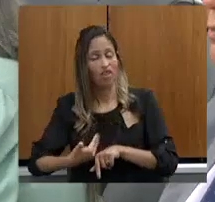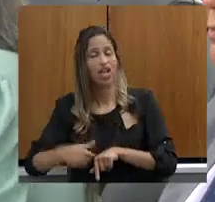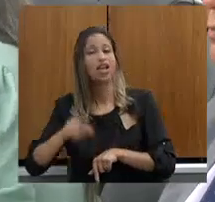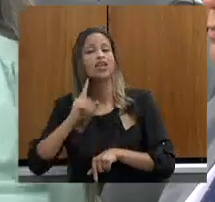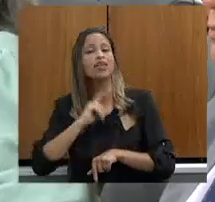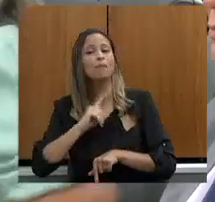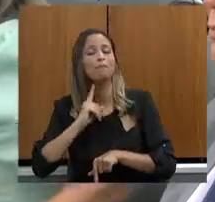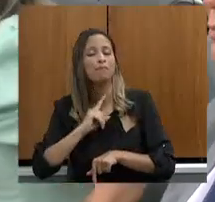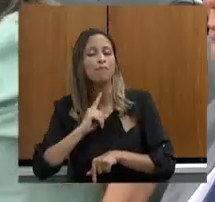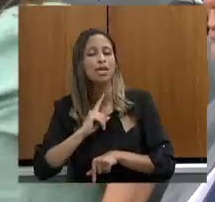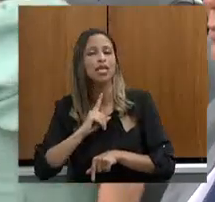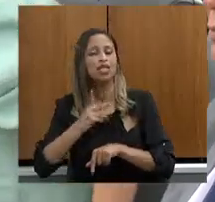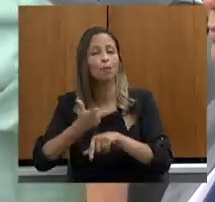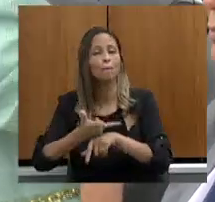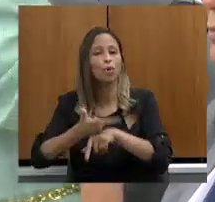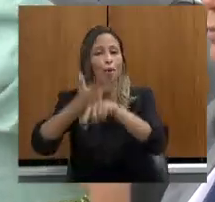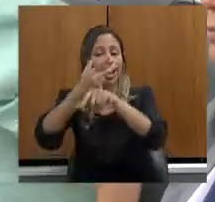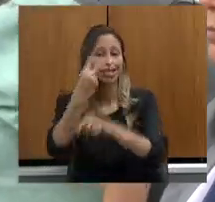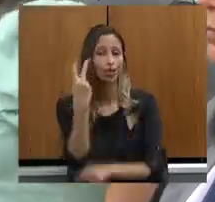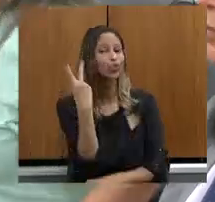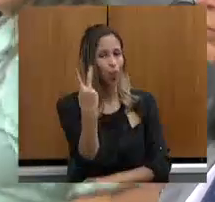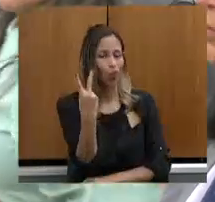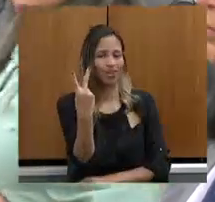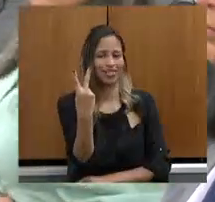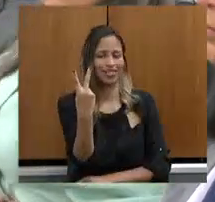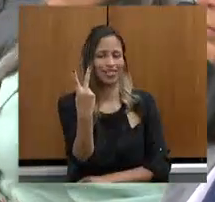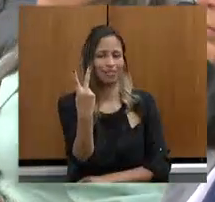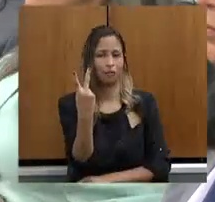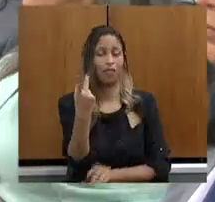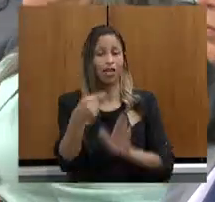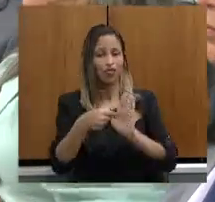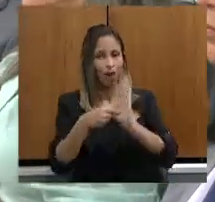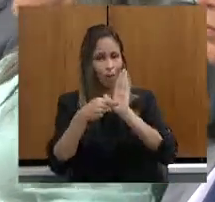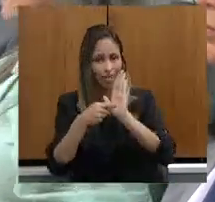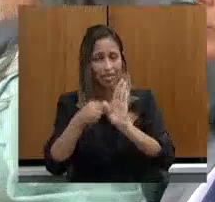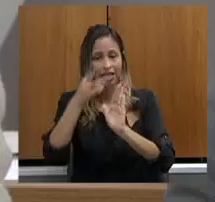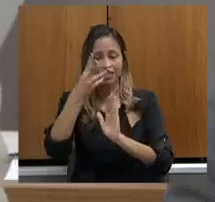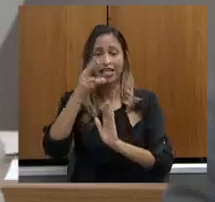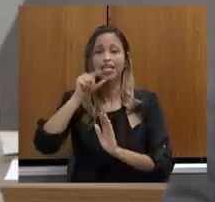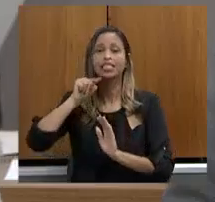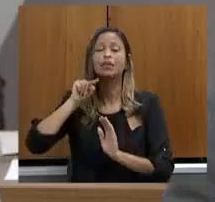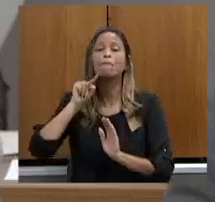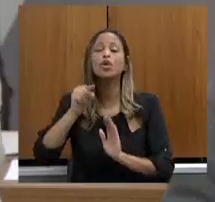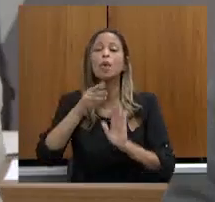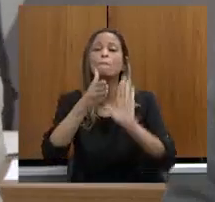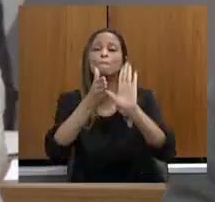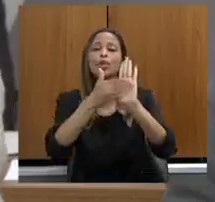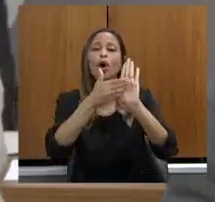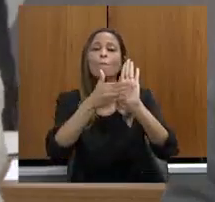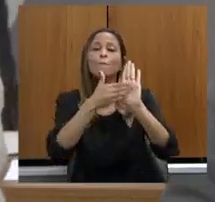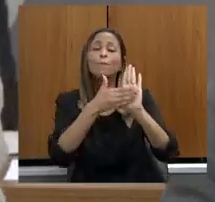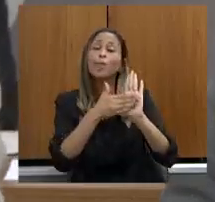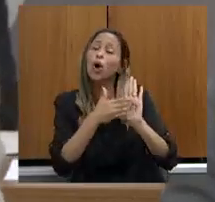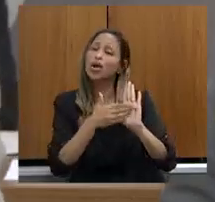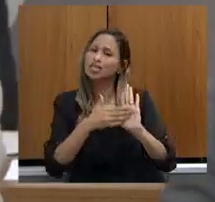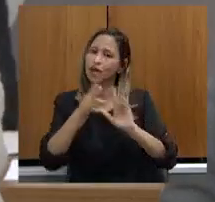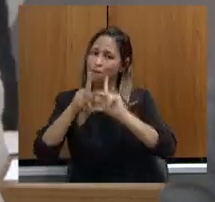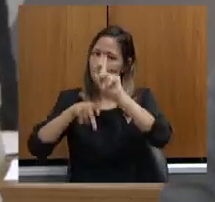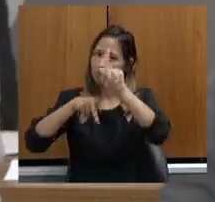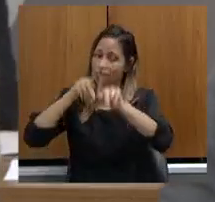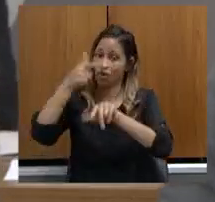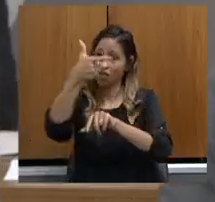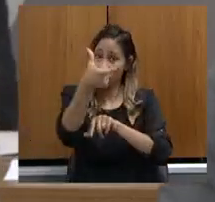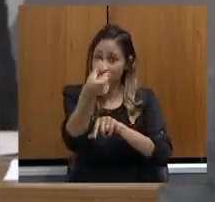citei que o governo de Minas foi premiado por duas vezes esse ano na qual foram apresentadas 3000 propostas pela população atingida nos 26